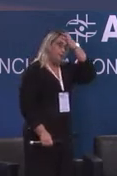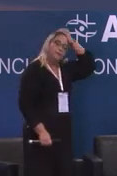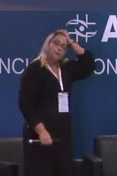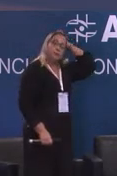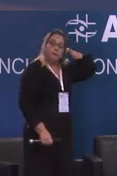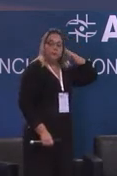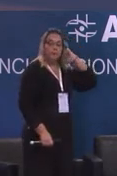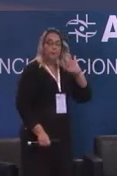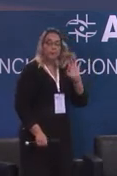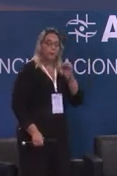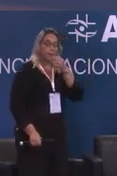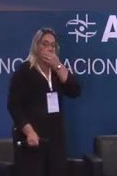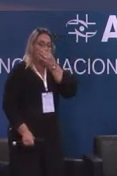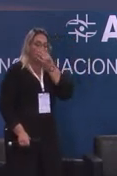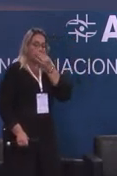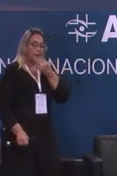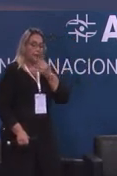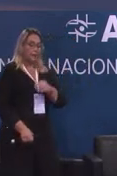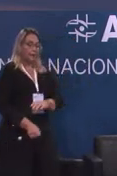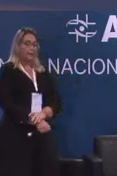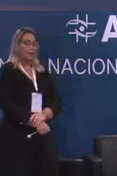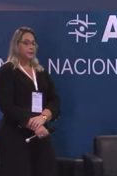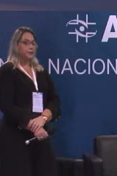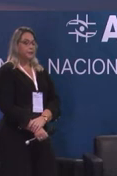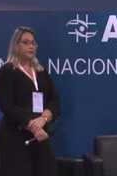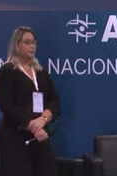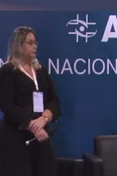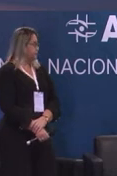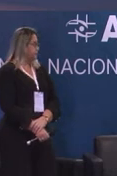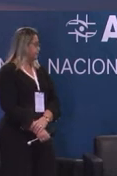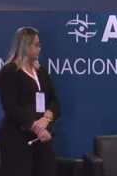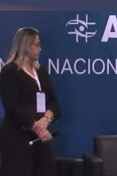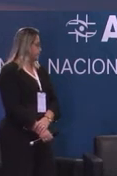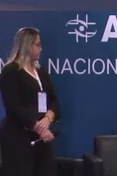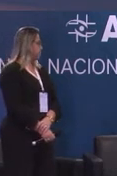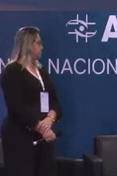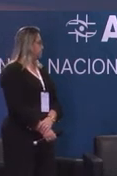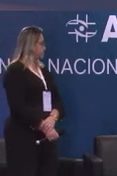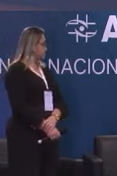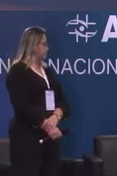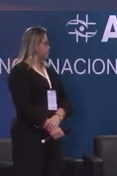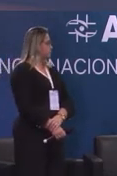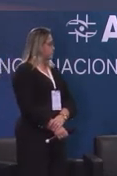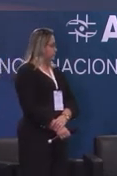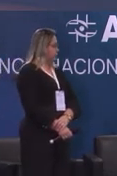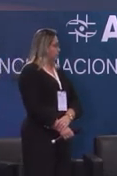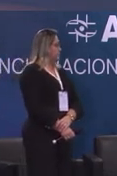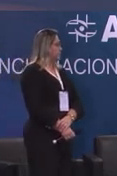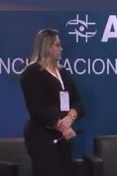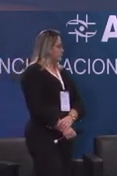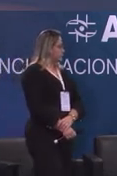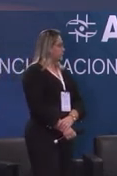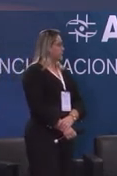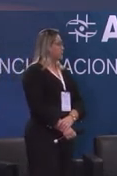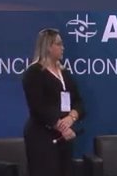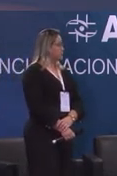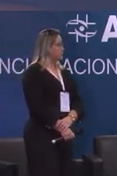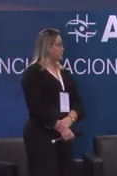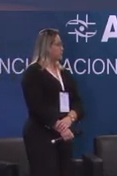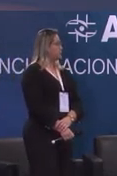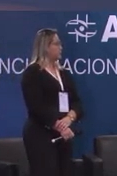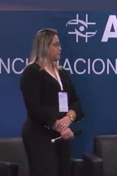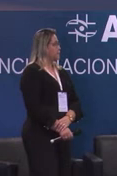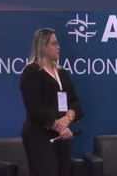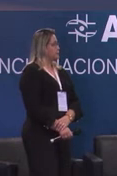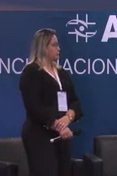monitoramento? Trabalhar programas de ações de monitoramento, de pós-mercado, pós-licenciamento, saber efetivamente onde que eu